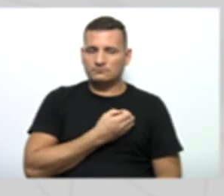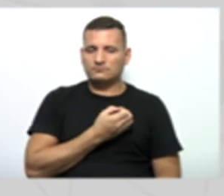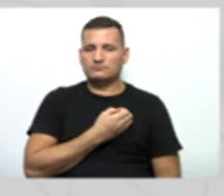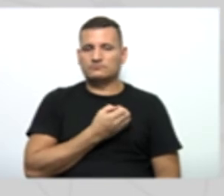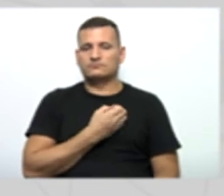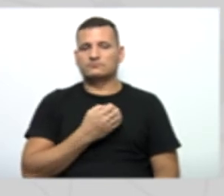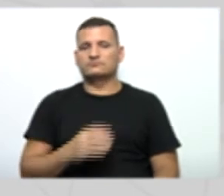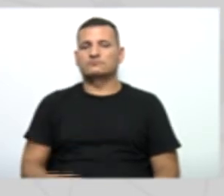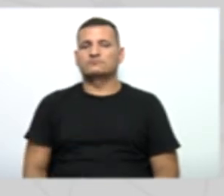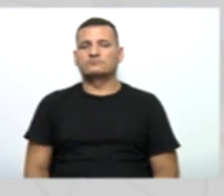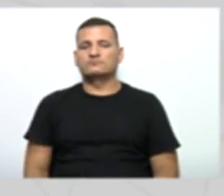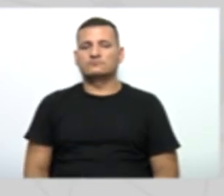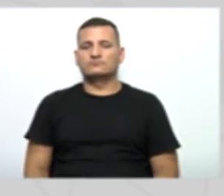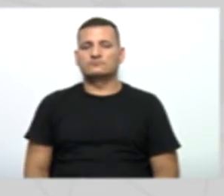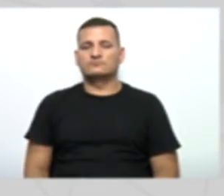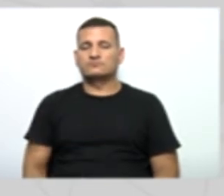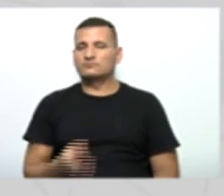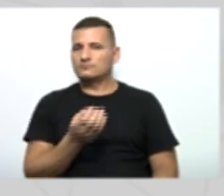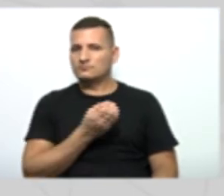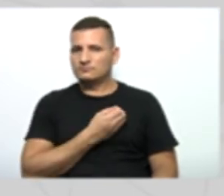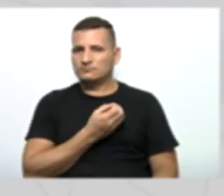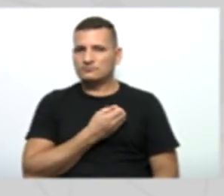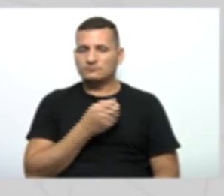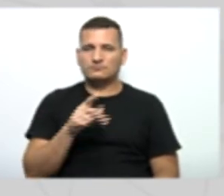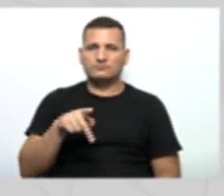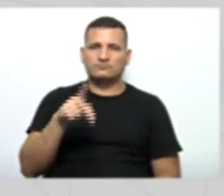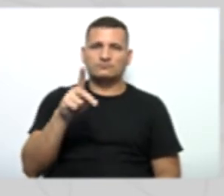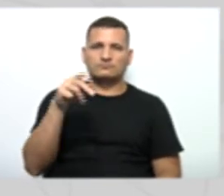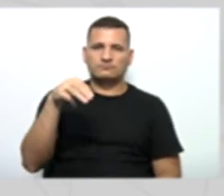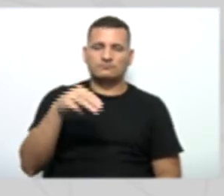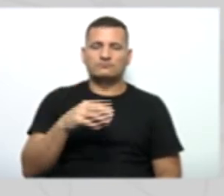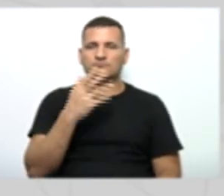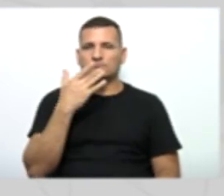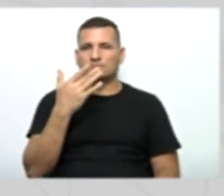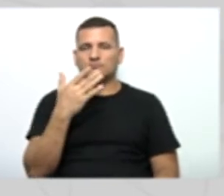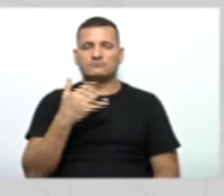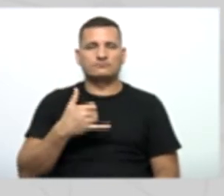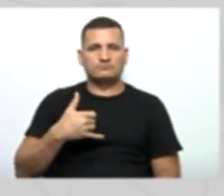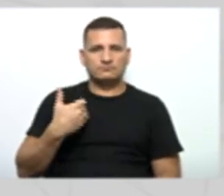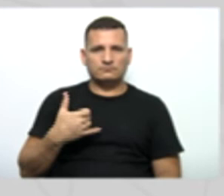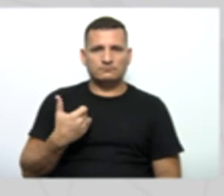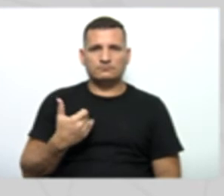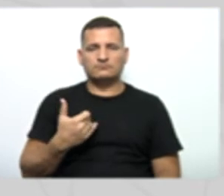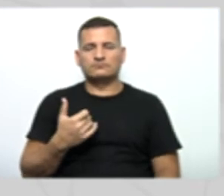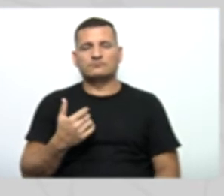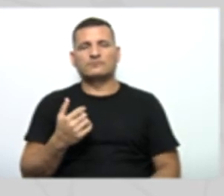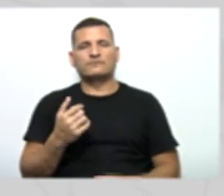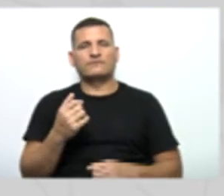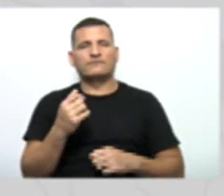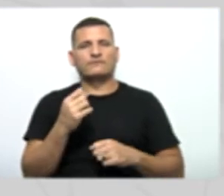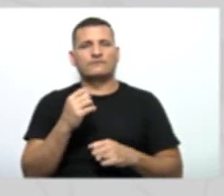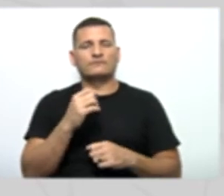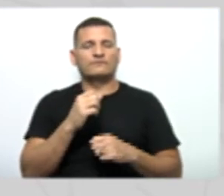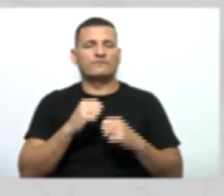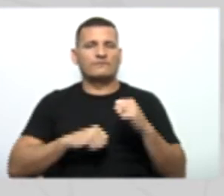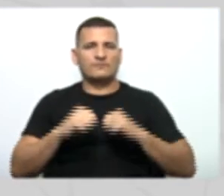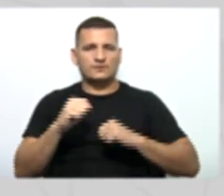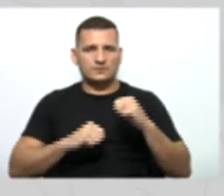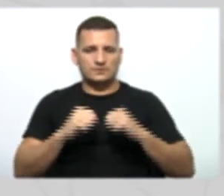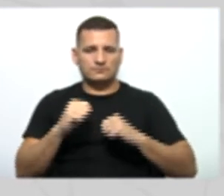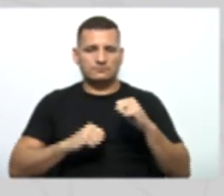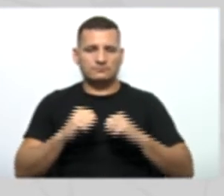chassi, número da placa, cor, ano, fabricação. Isso daí quer dizer o quê? Ó?